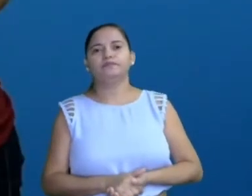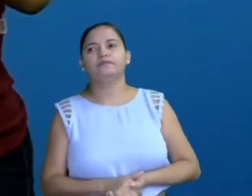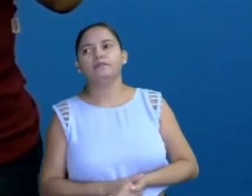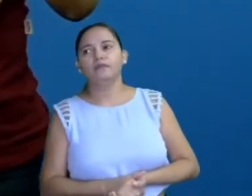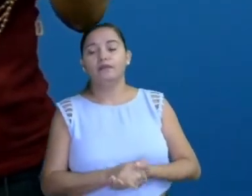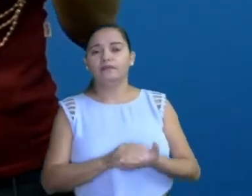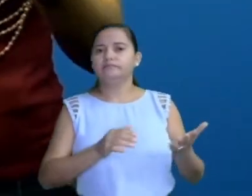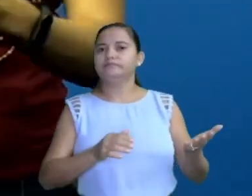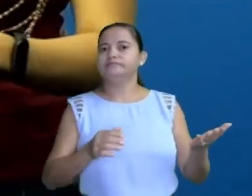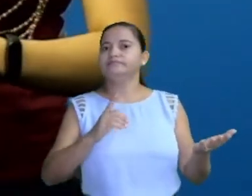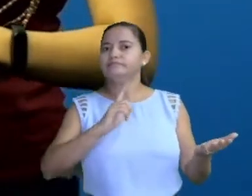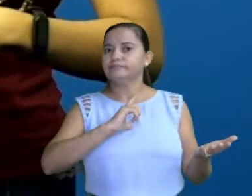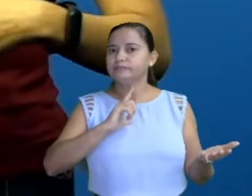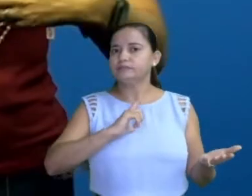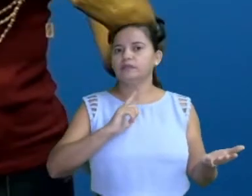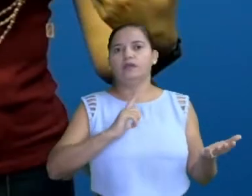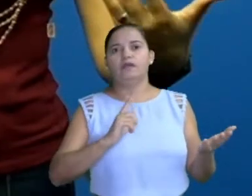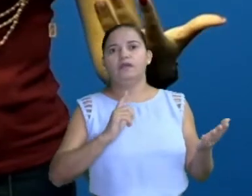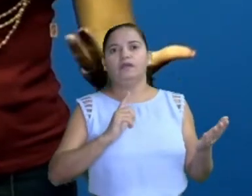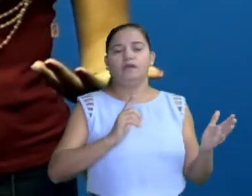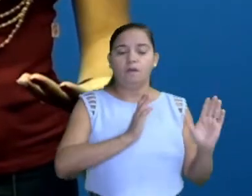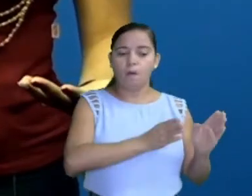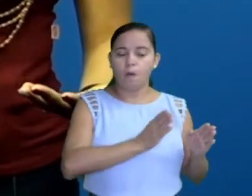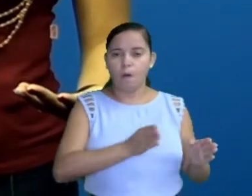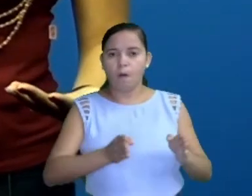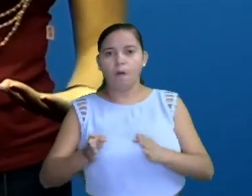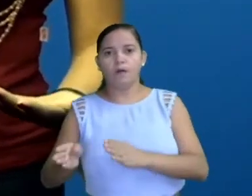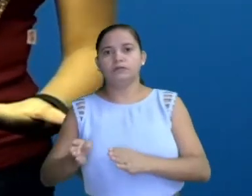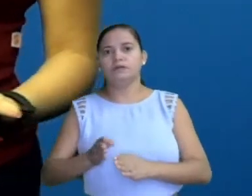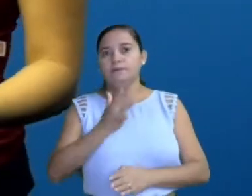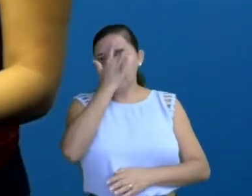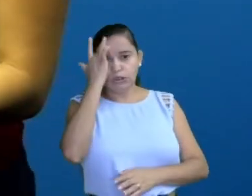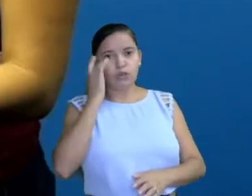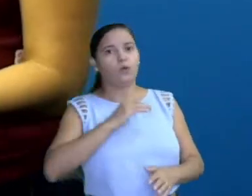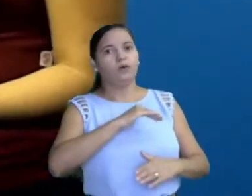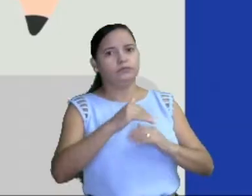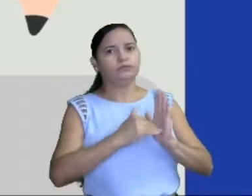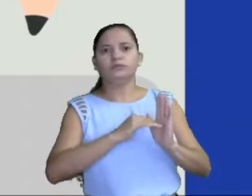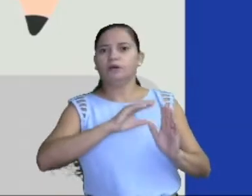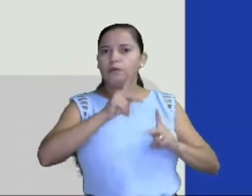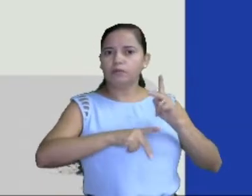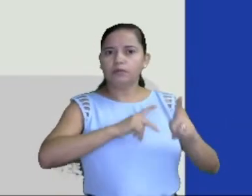coisas circularem de modo que todo mundo possa aproveitar aquele espaço.